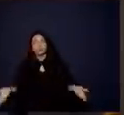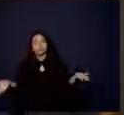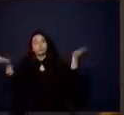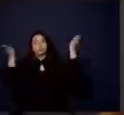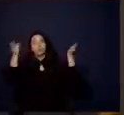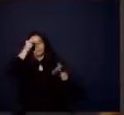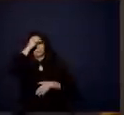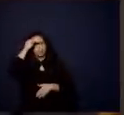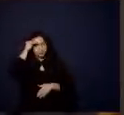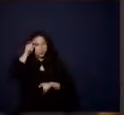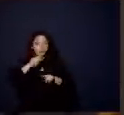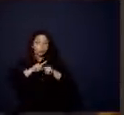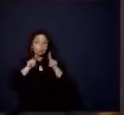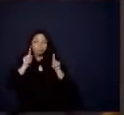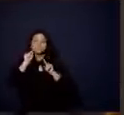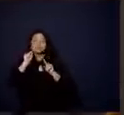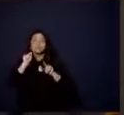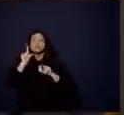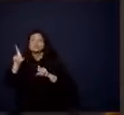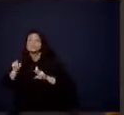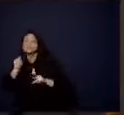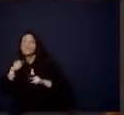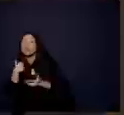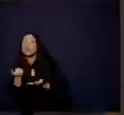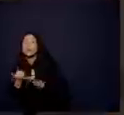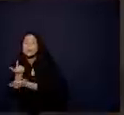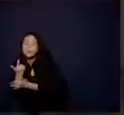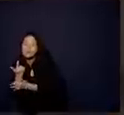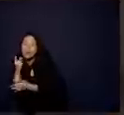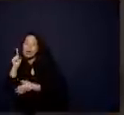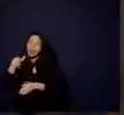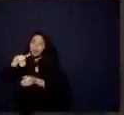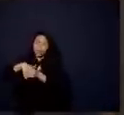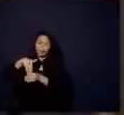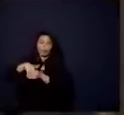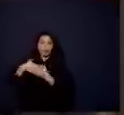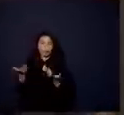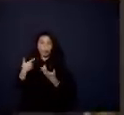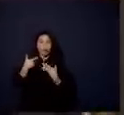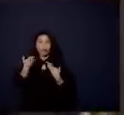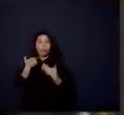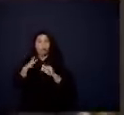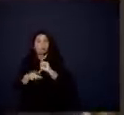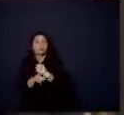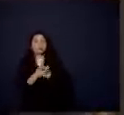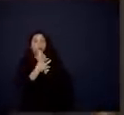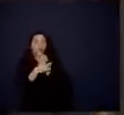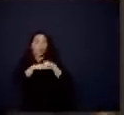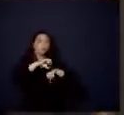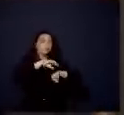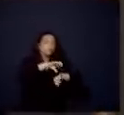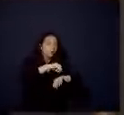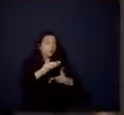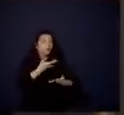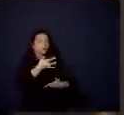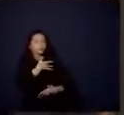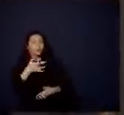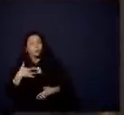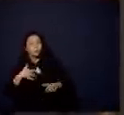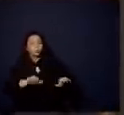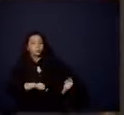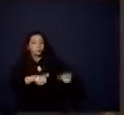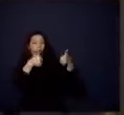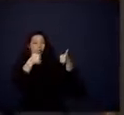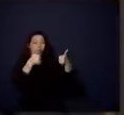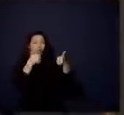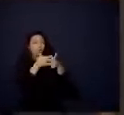ao mesmo tempo o consumidor é o eleitor você falou eu tô precisando desse curso porque eu vou querer melhorar a segurança pública saúde educação ou que seja dá muita